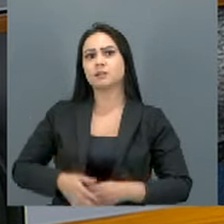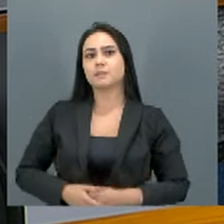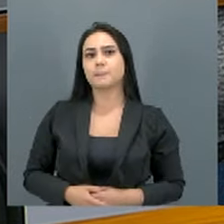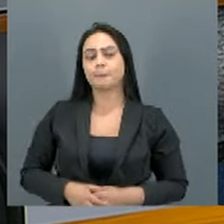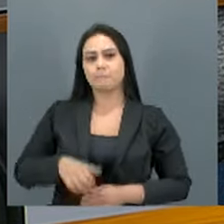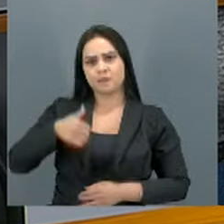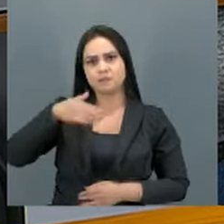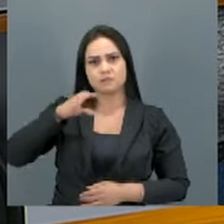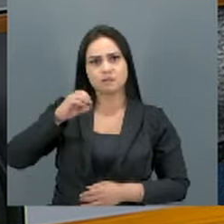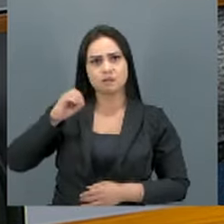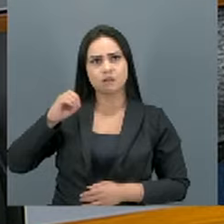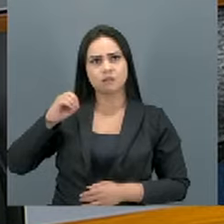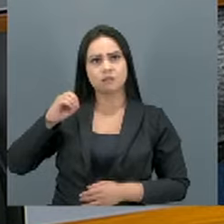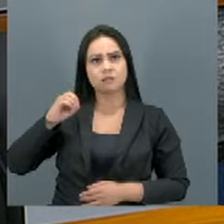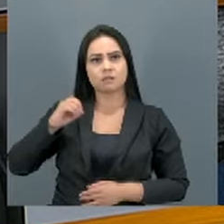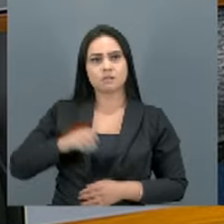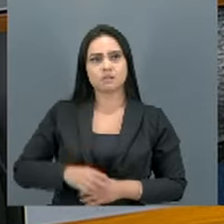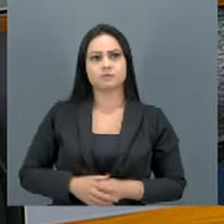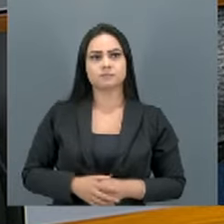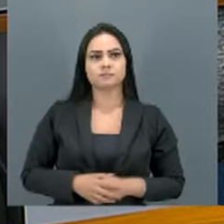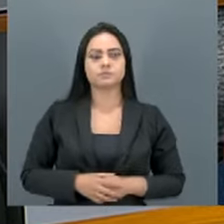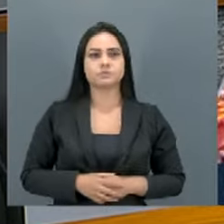100?